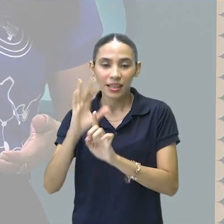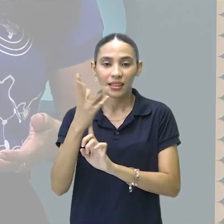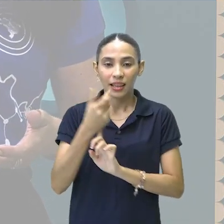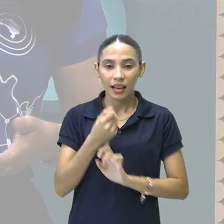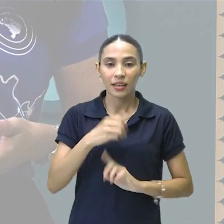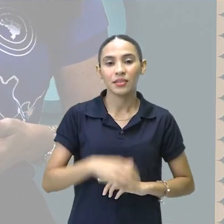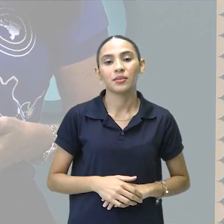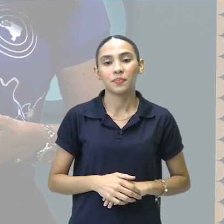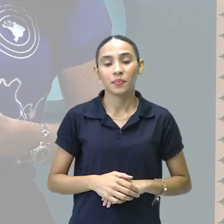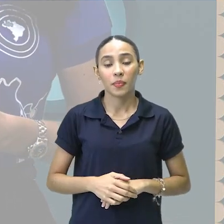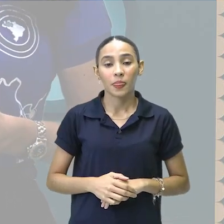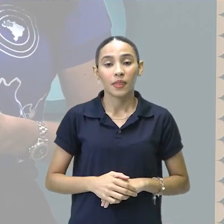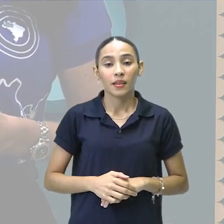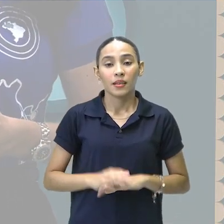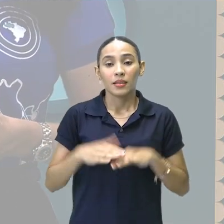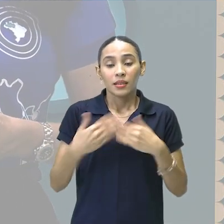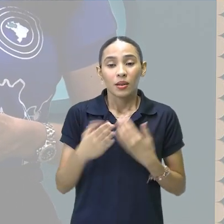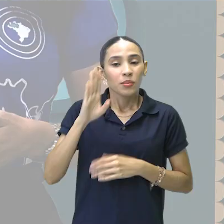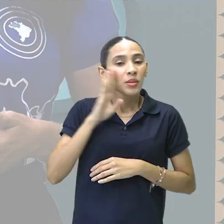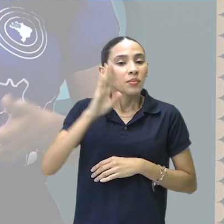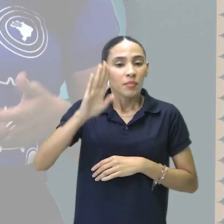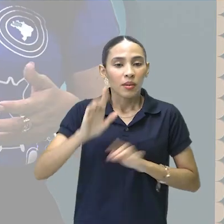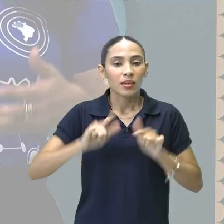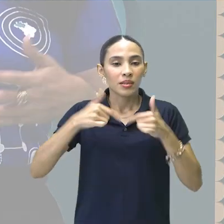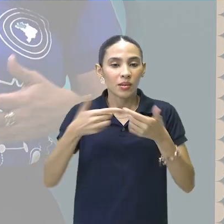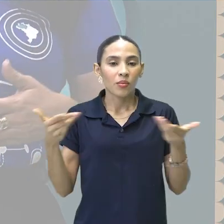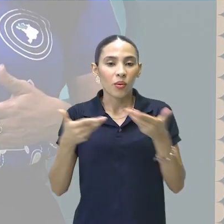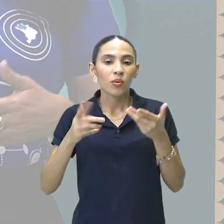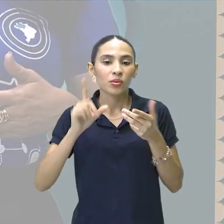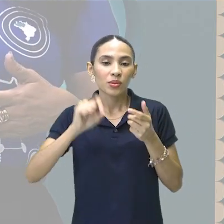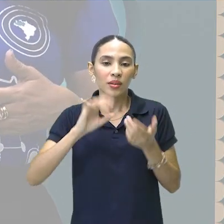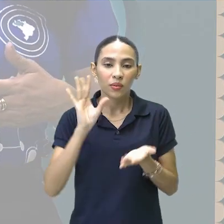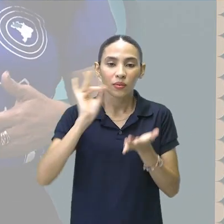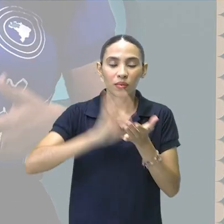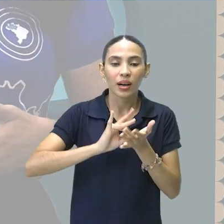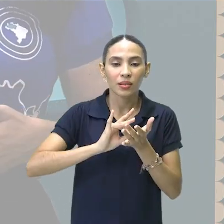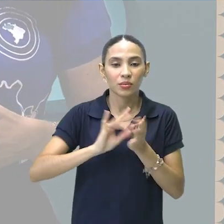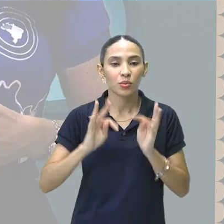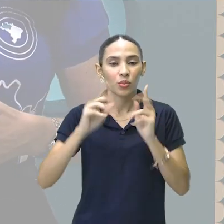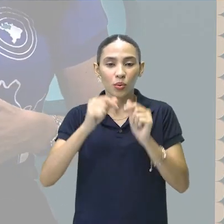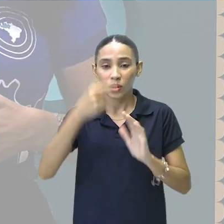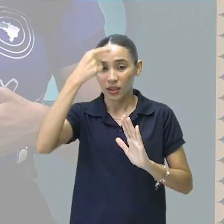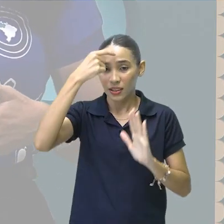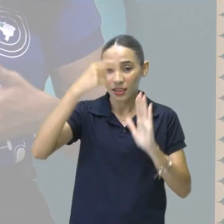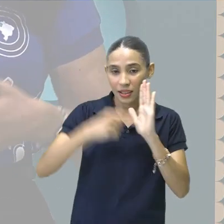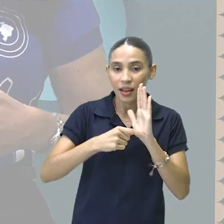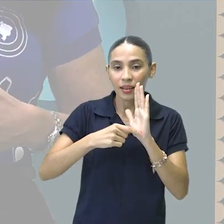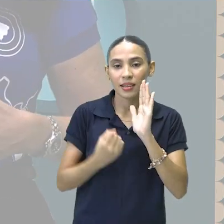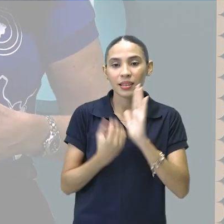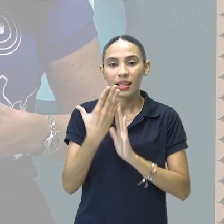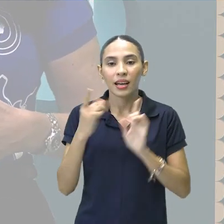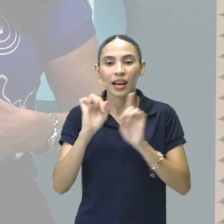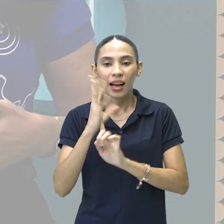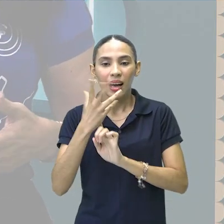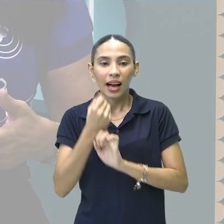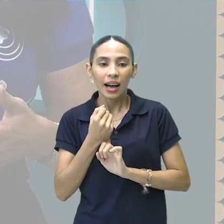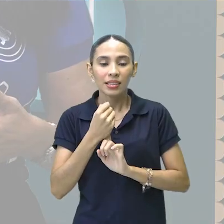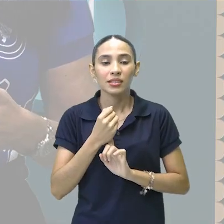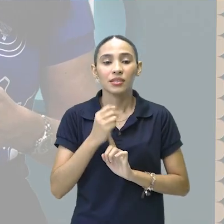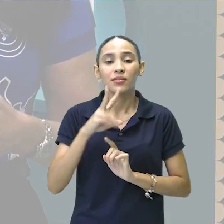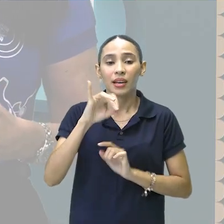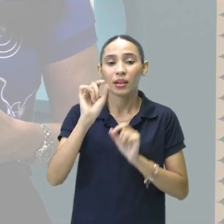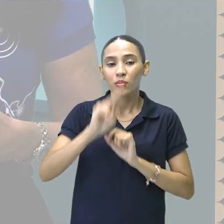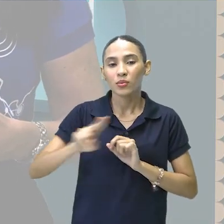arte. Talvez o principal motivo hoje esteja no fato de toda a IA criando arte o faz